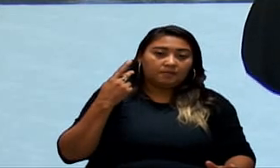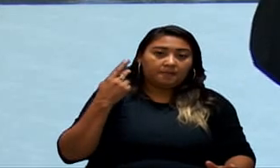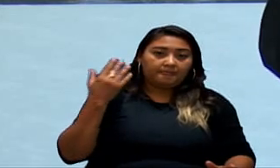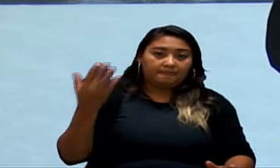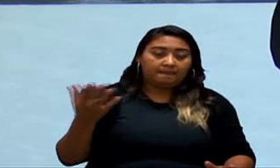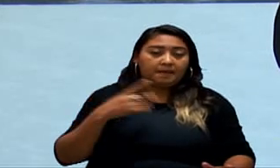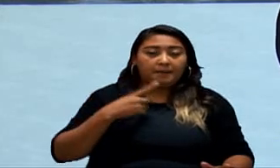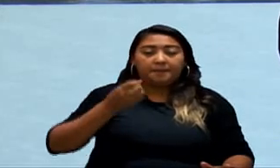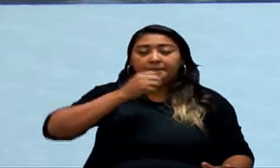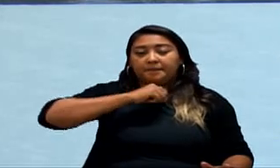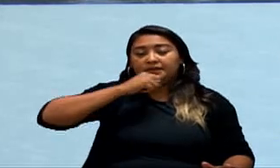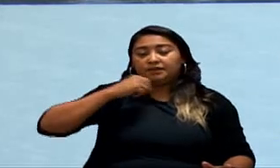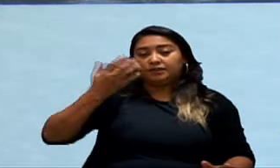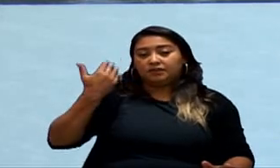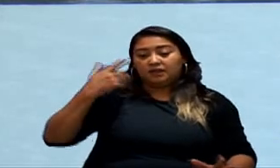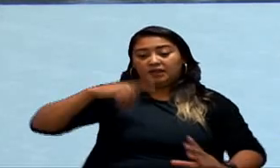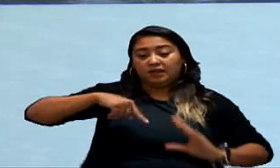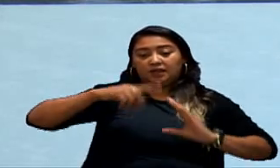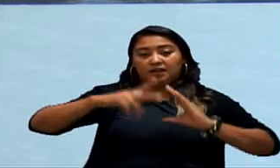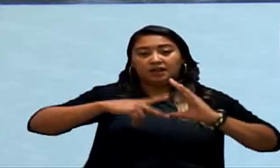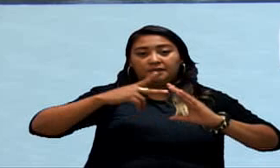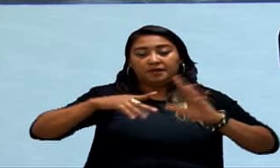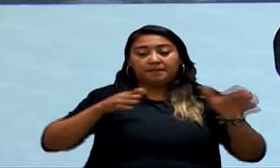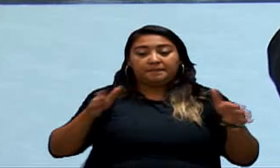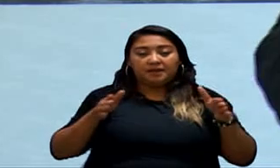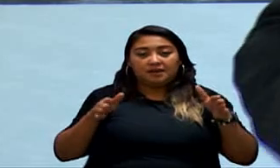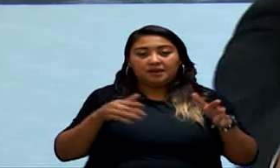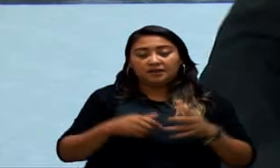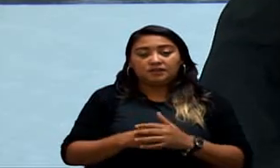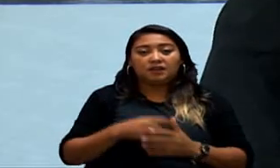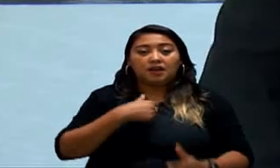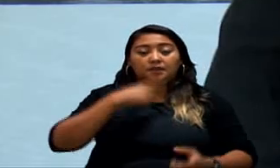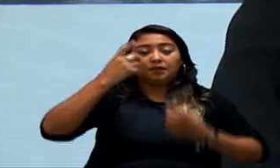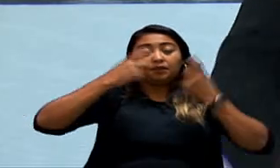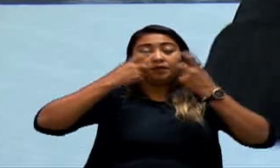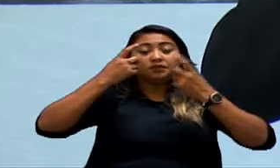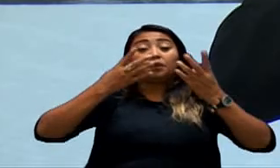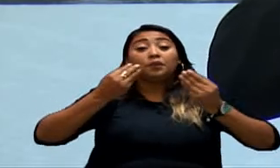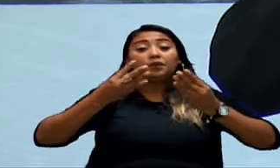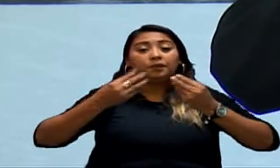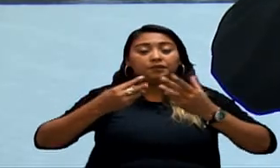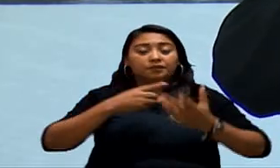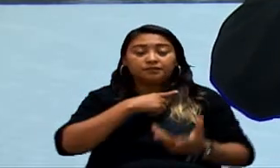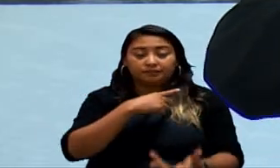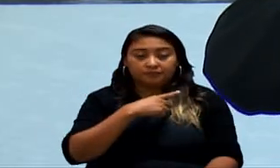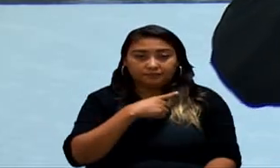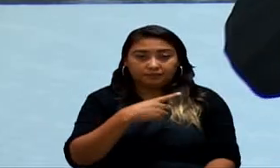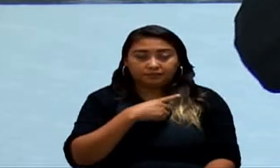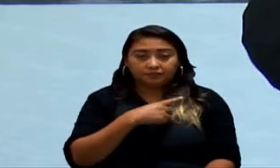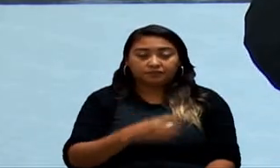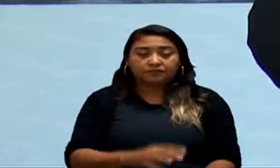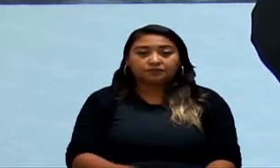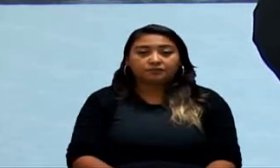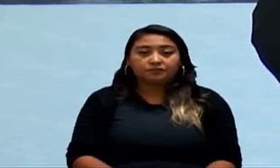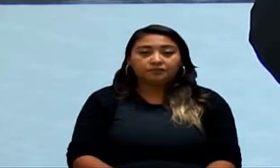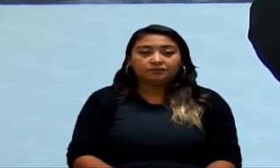o mais antigo aqui da Câmara Municipal em mandatos, eu tenho uma preocupação muito grande em